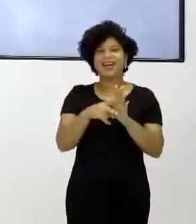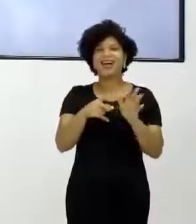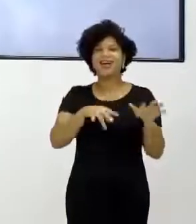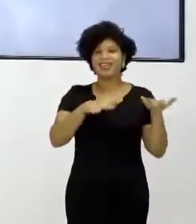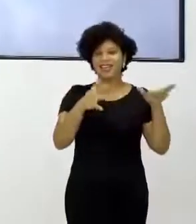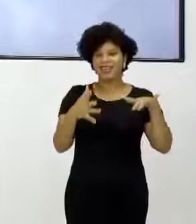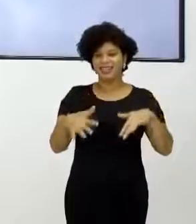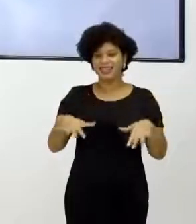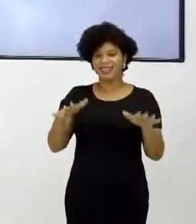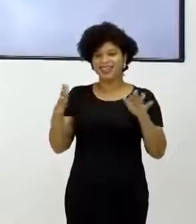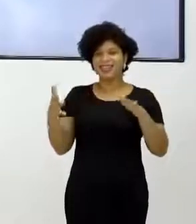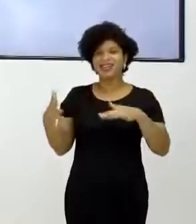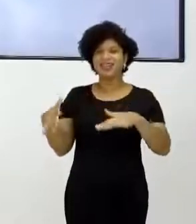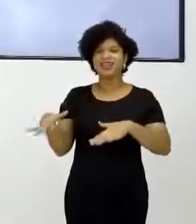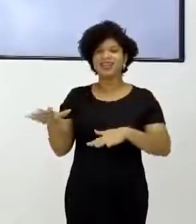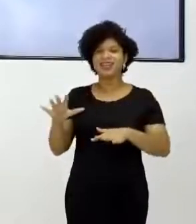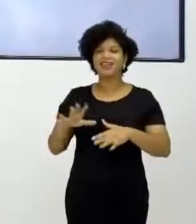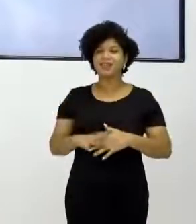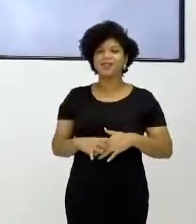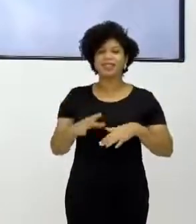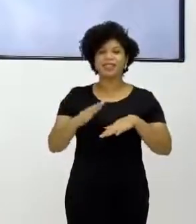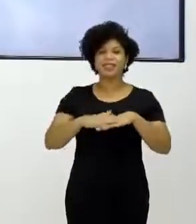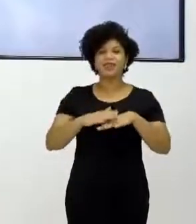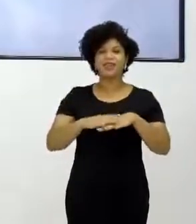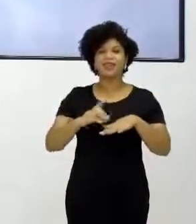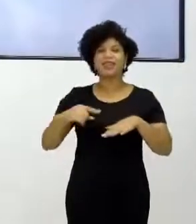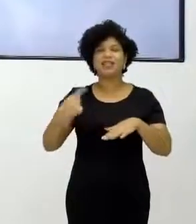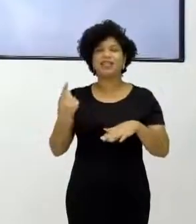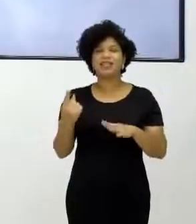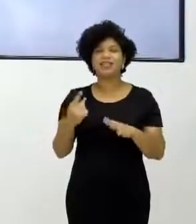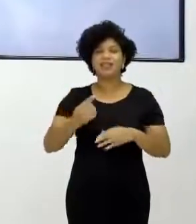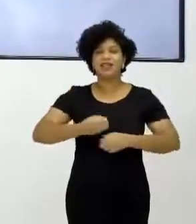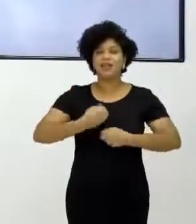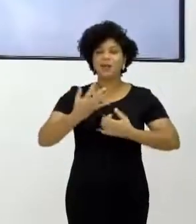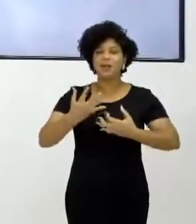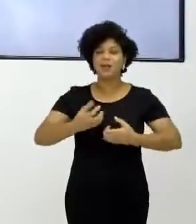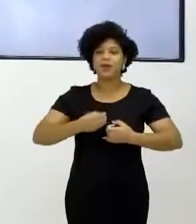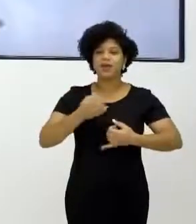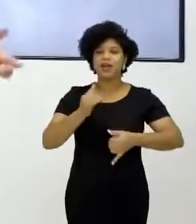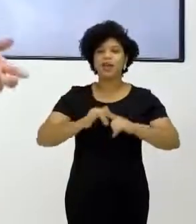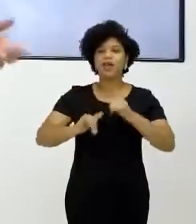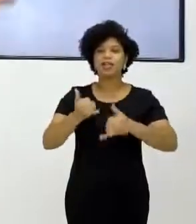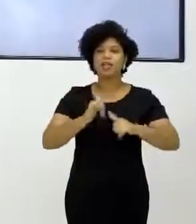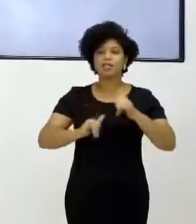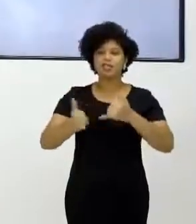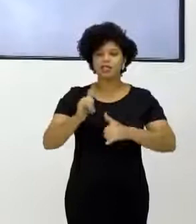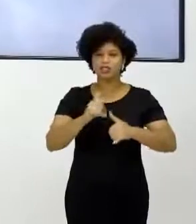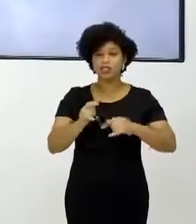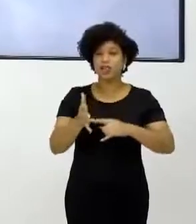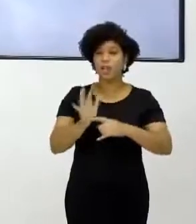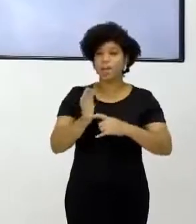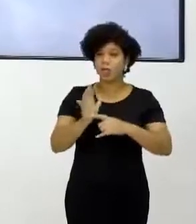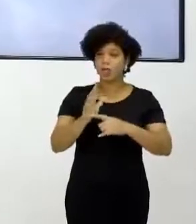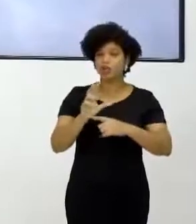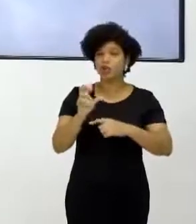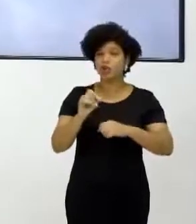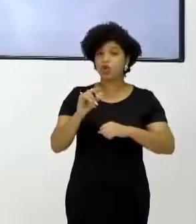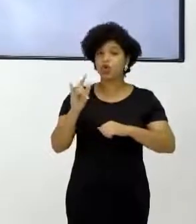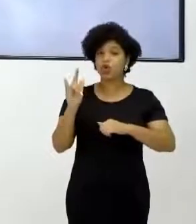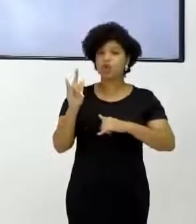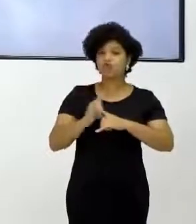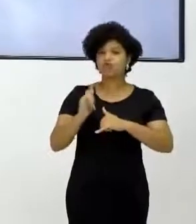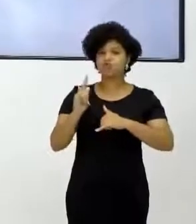aí tem tudo a ver, né? Ondas, música, poesia, energia, é mecânica ou